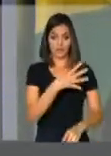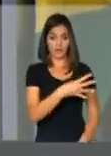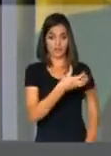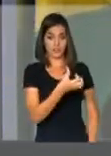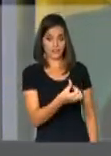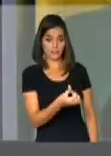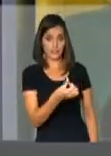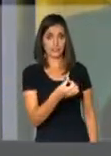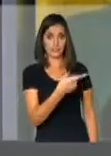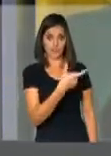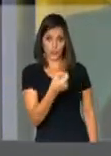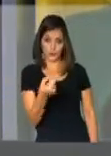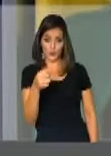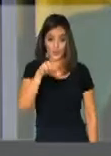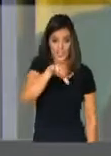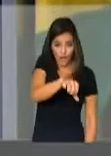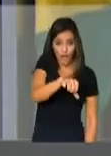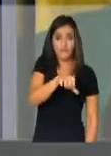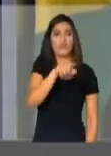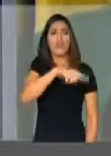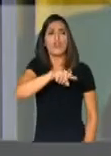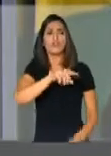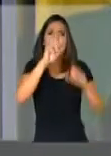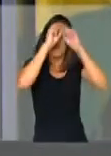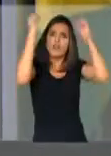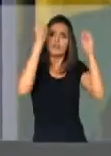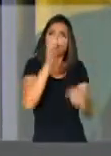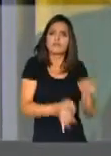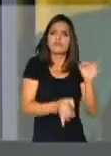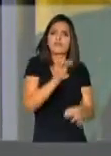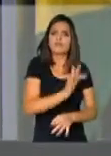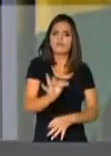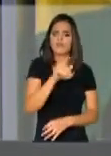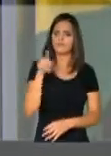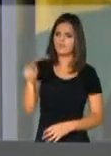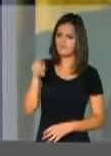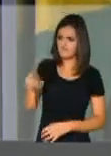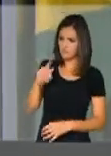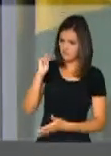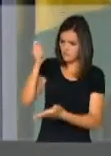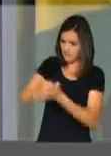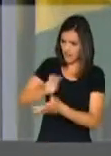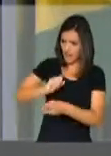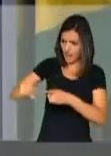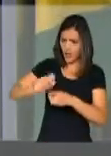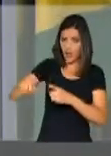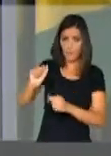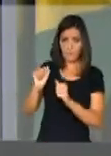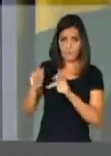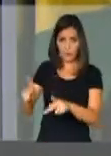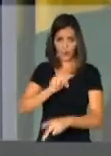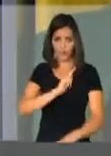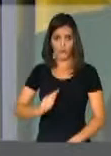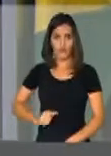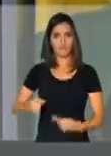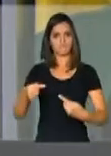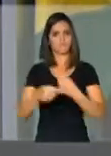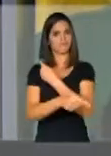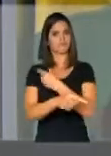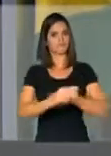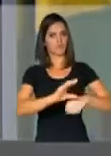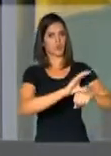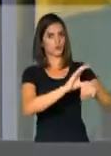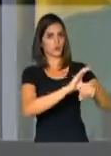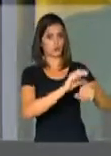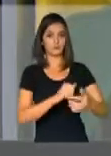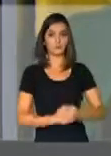09 entendeu que esse tipo de pagamento é inconstitucional em razão das decisões do